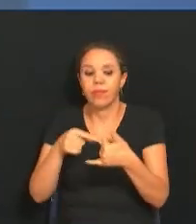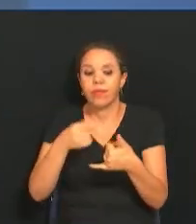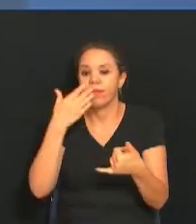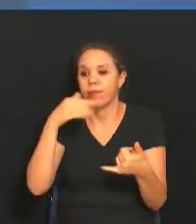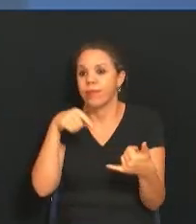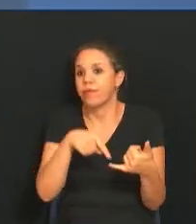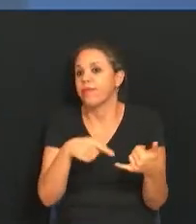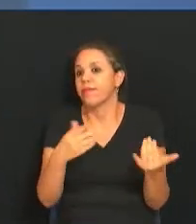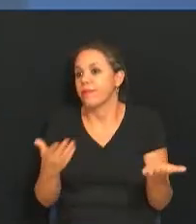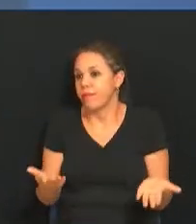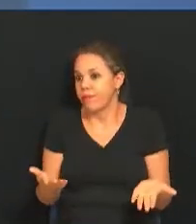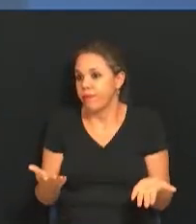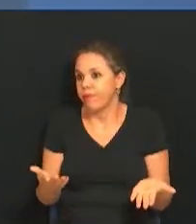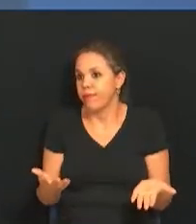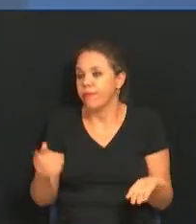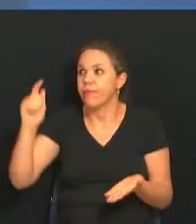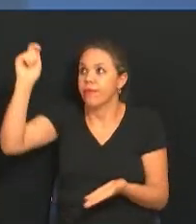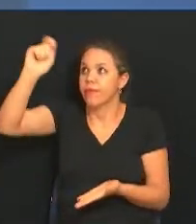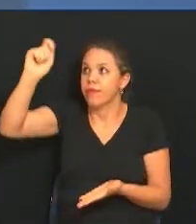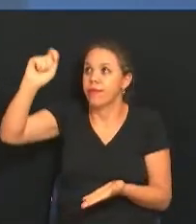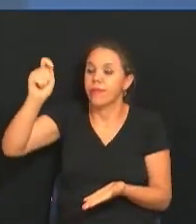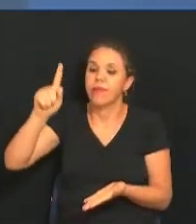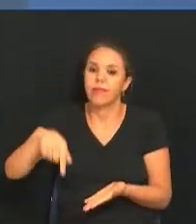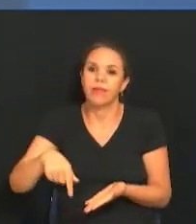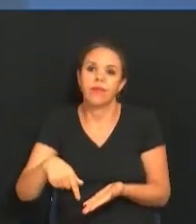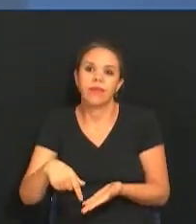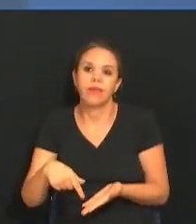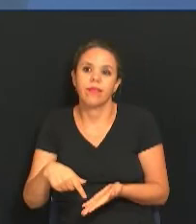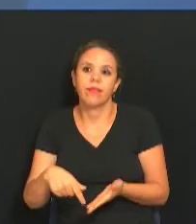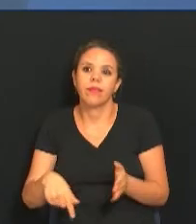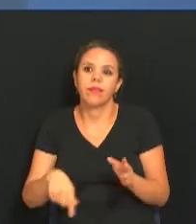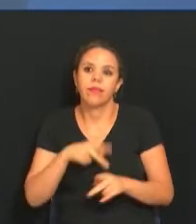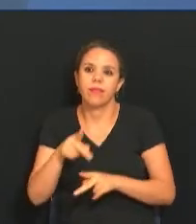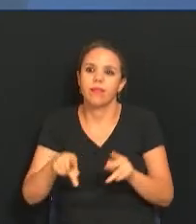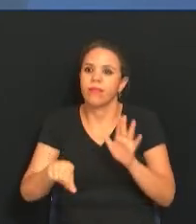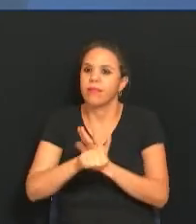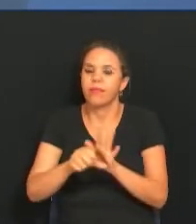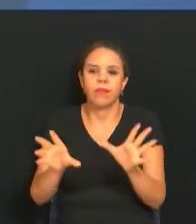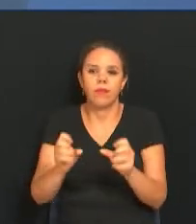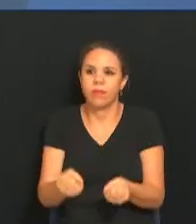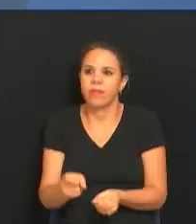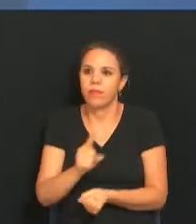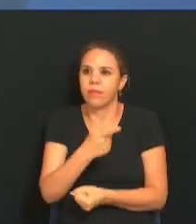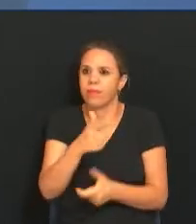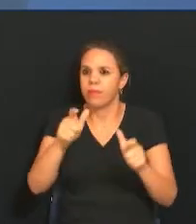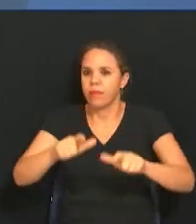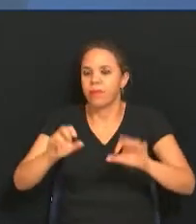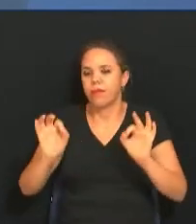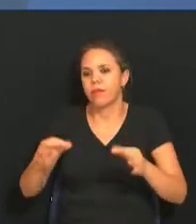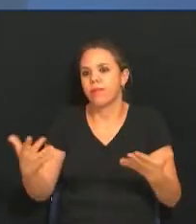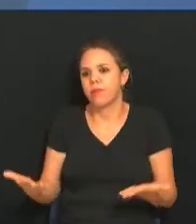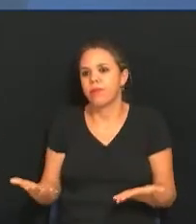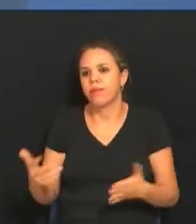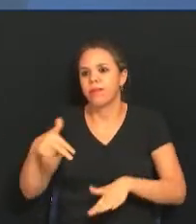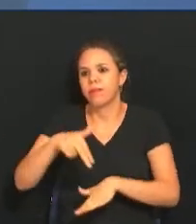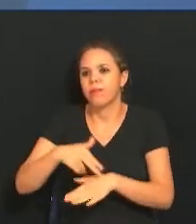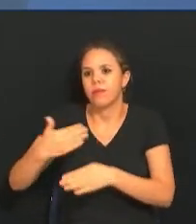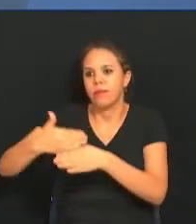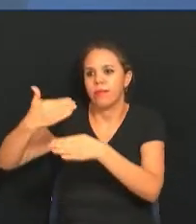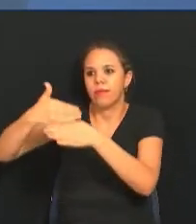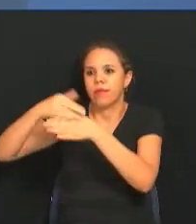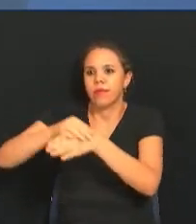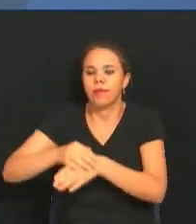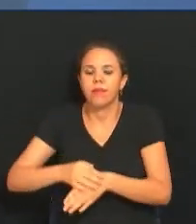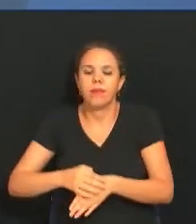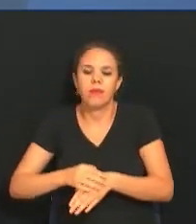né? E a soltura de pipa ainda é muito criminalizada. Por que é criminalizada? Porque não tem o local certo. Então ela sobe no muro, ela sobe no